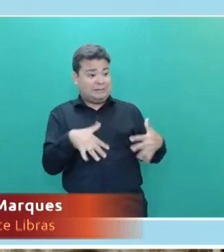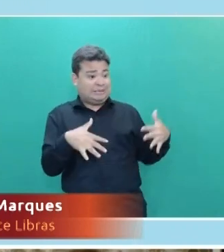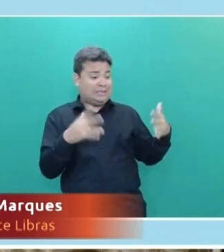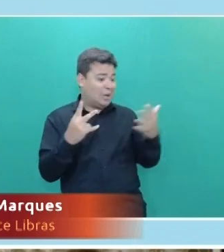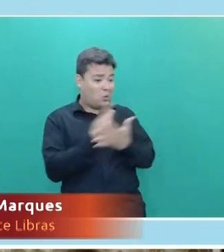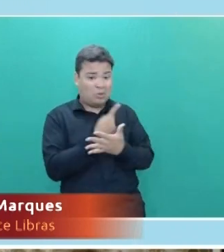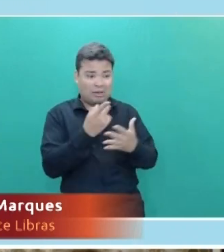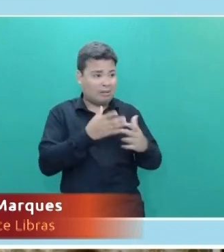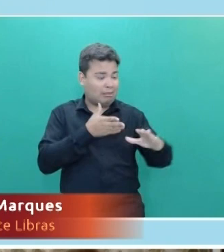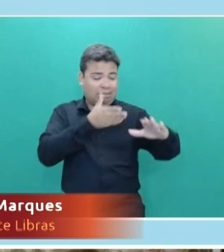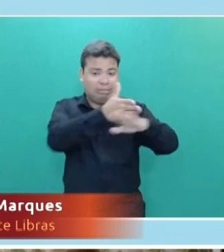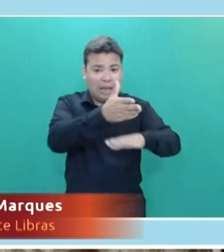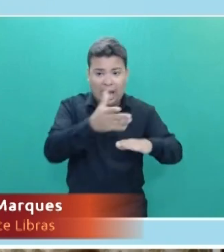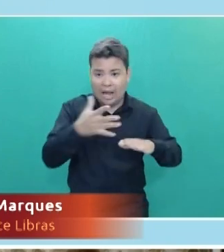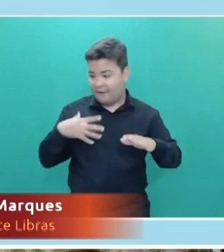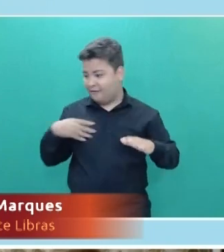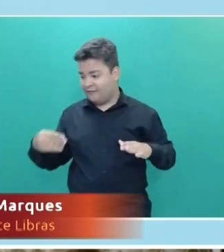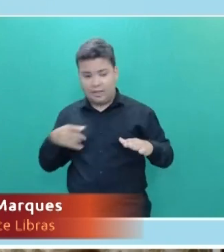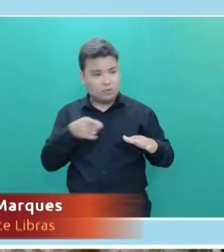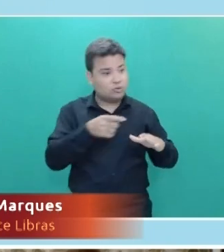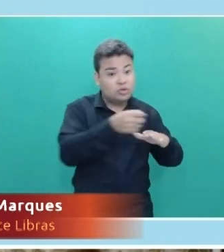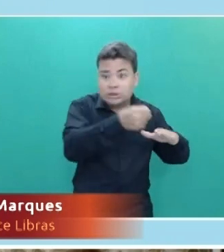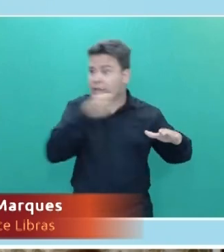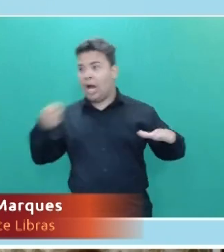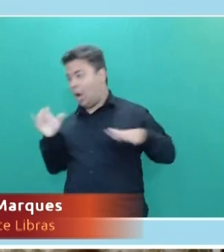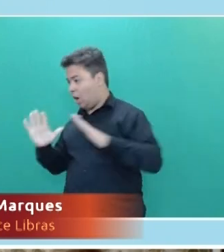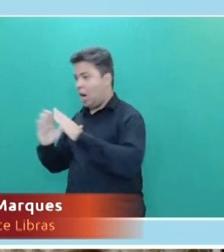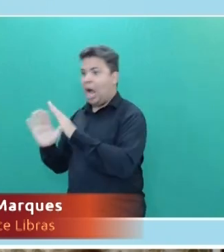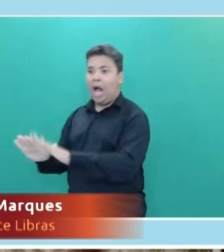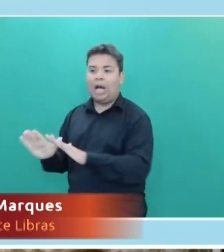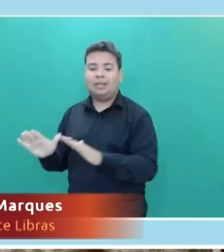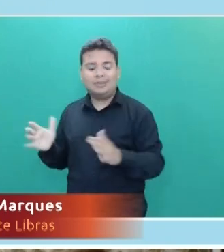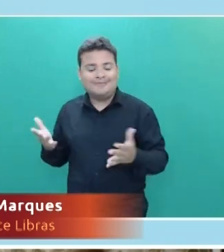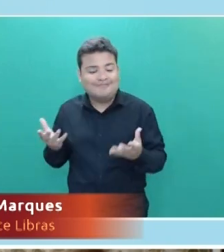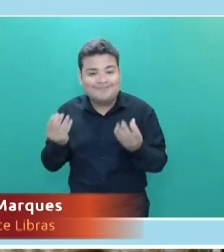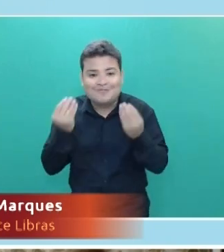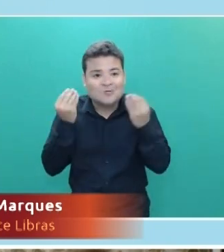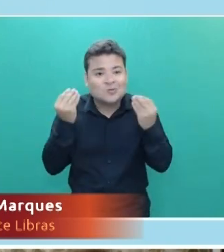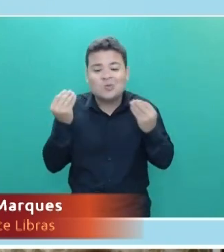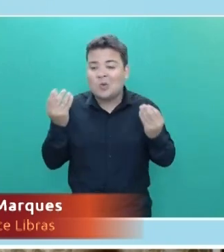né? Eu nem consigo imaginar a dor de um pai de ter que fazer isso.